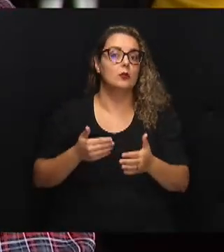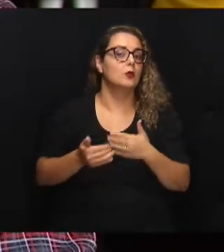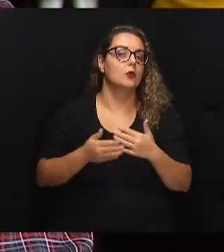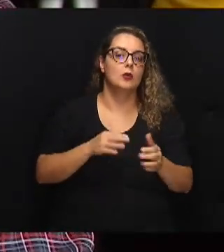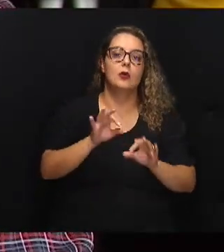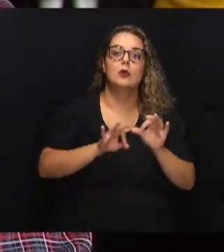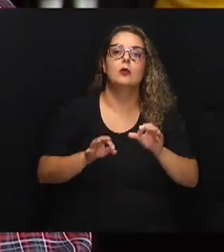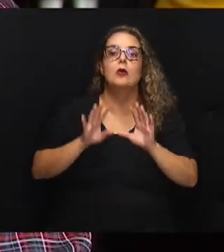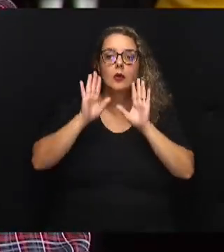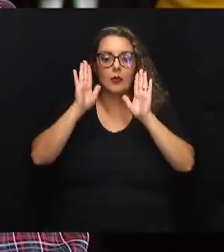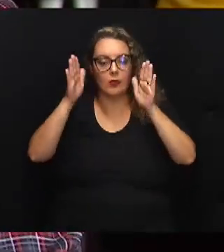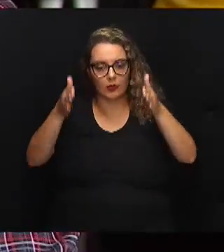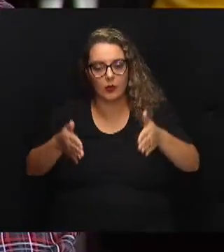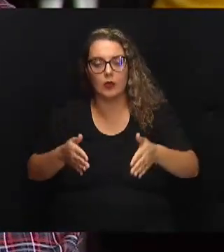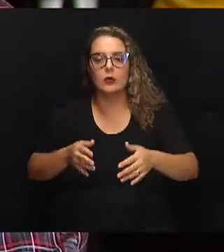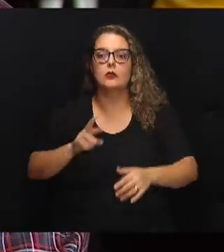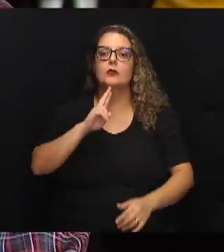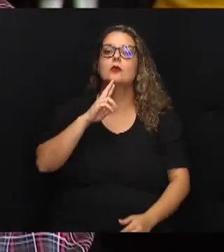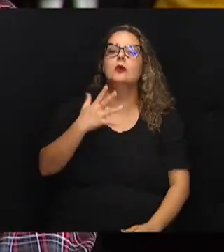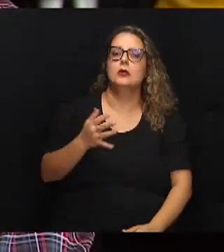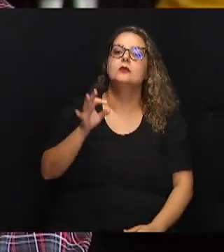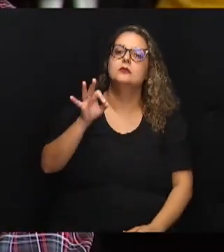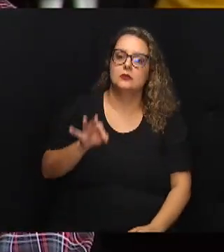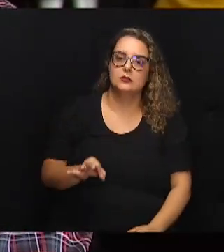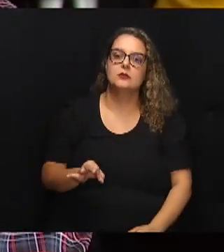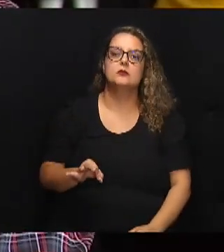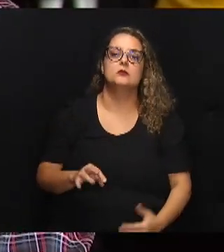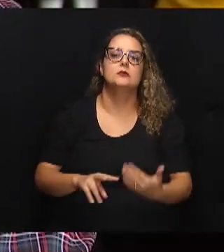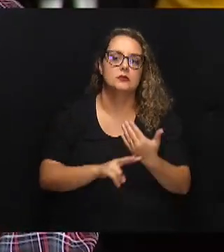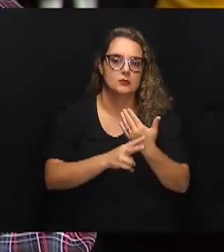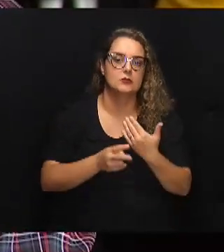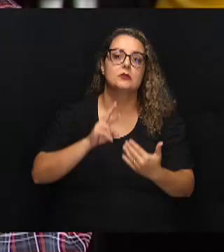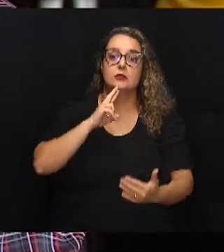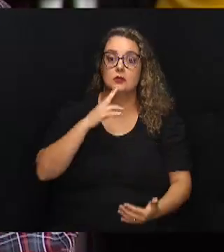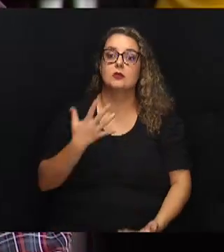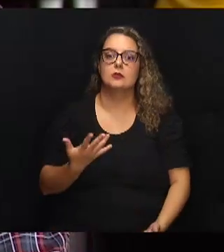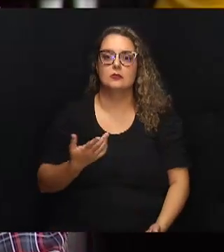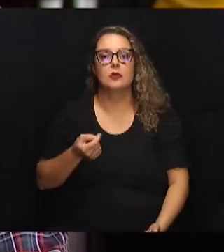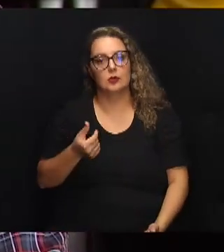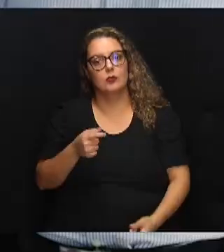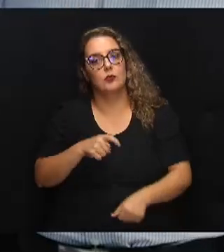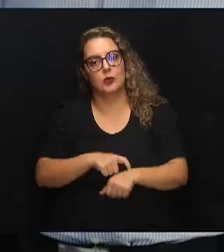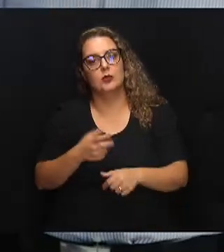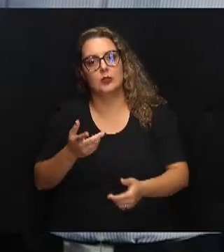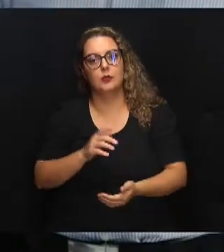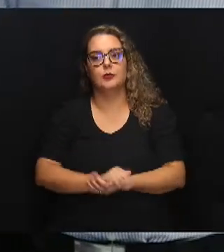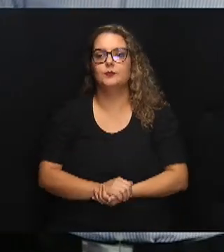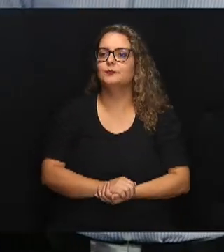visa resultado. E com toda certeza a gente está colhendo já resultados em tão pouco tempo, né?